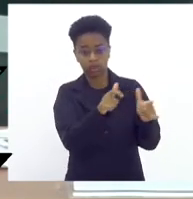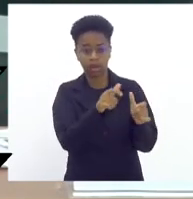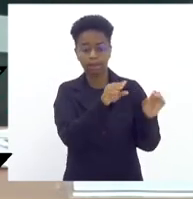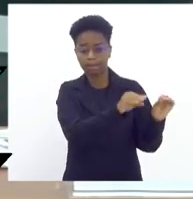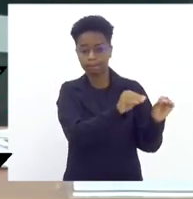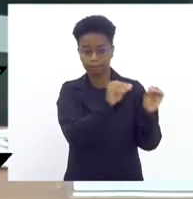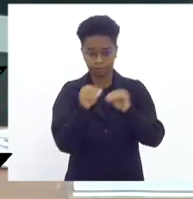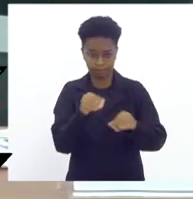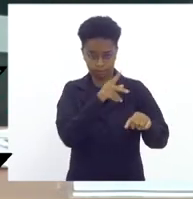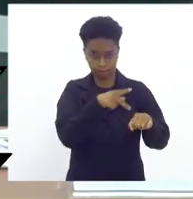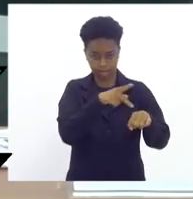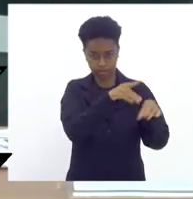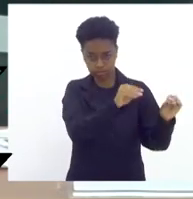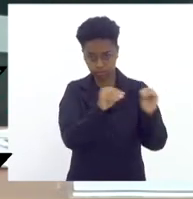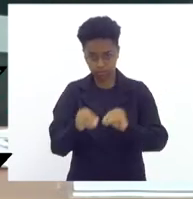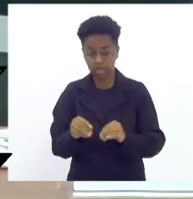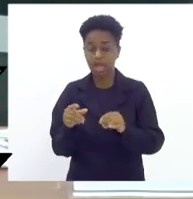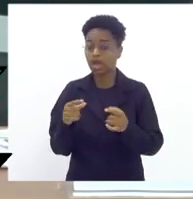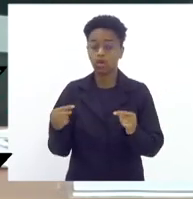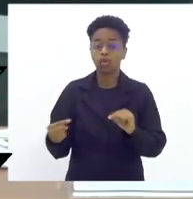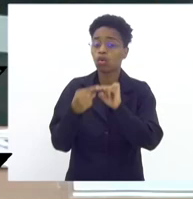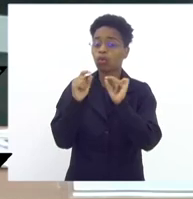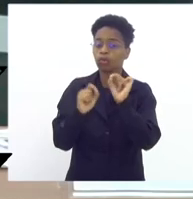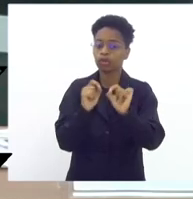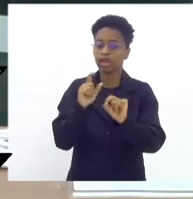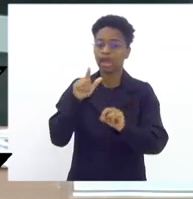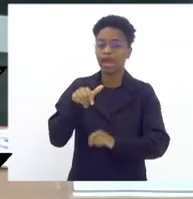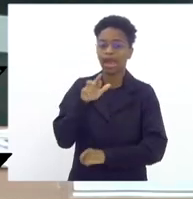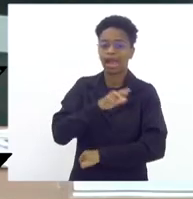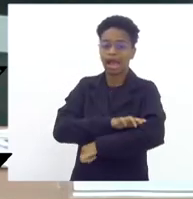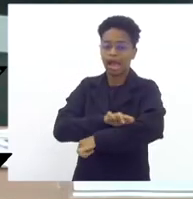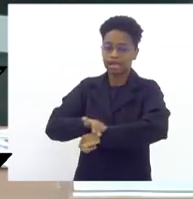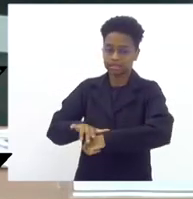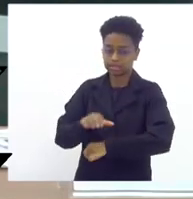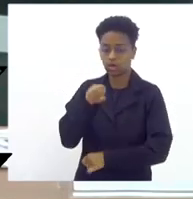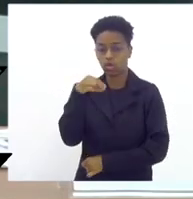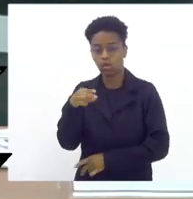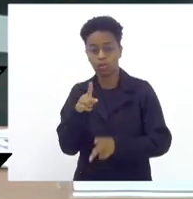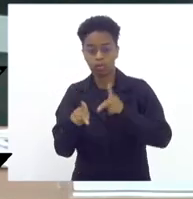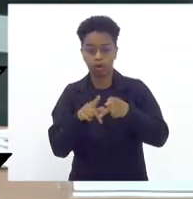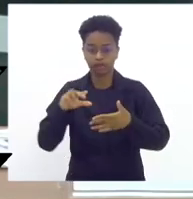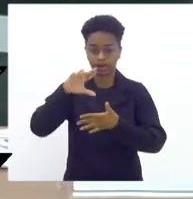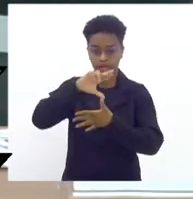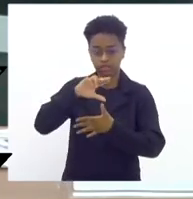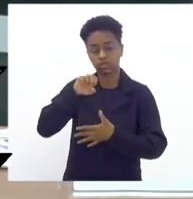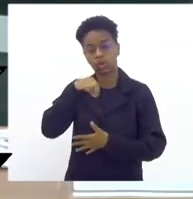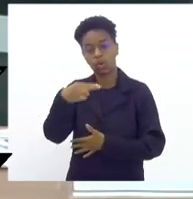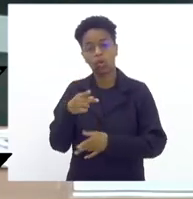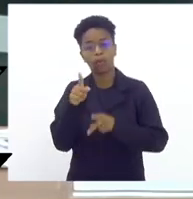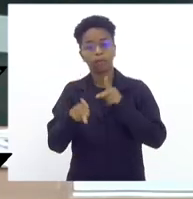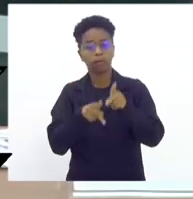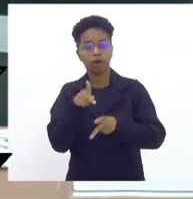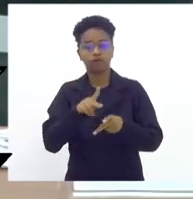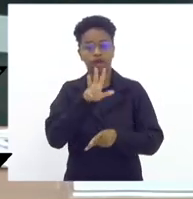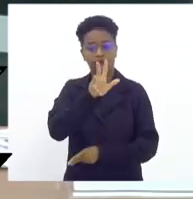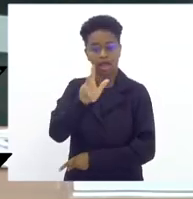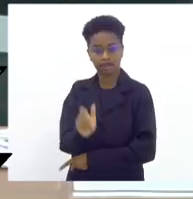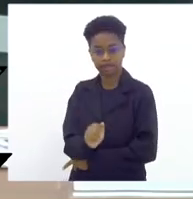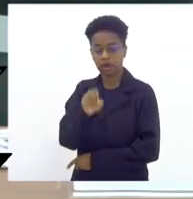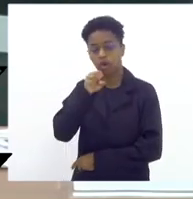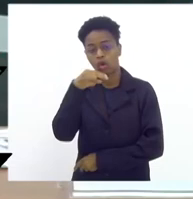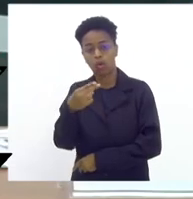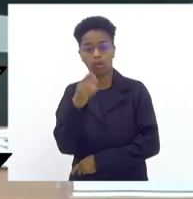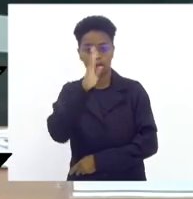seja dos povos latinos e tradicionais ou dos povos africanos ou os brasileiros